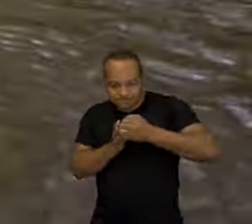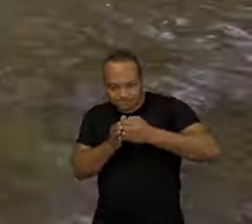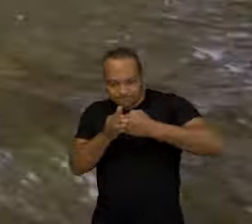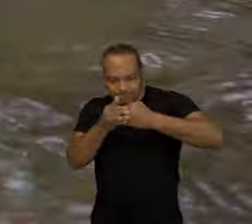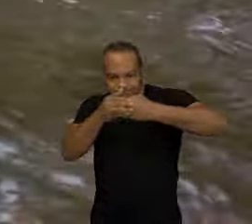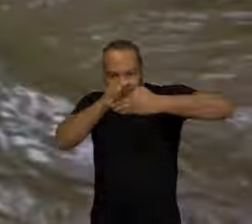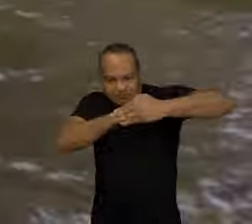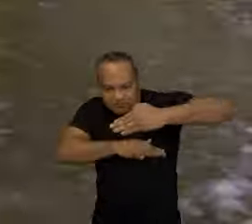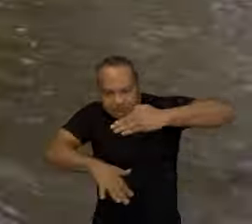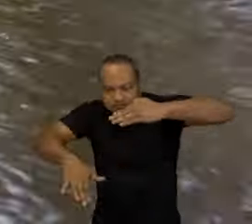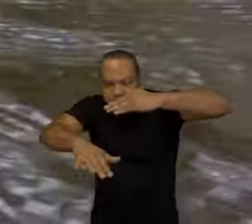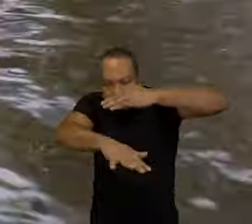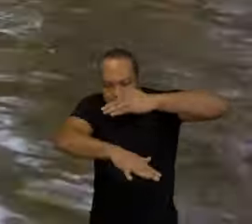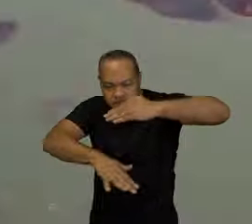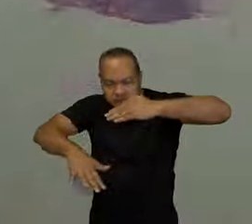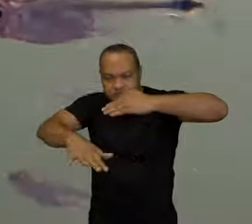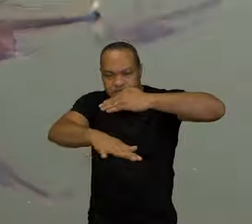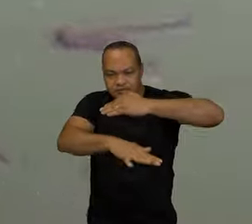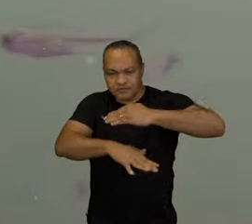escondida abaixo da superfície.